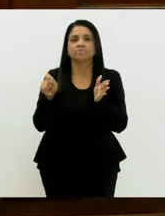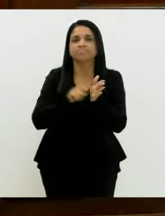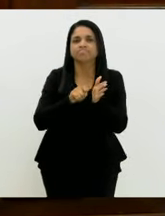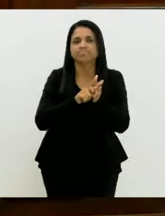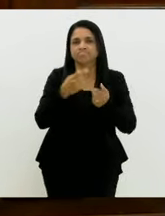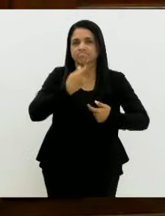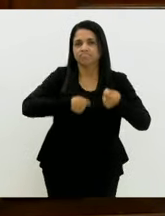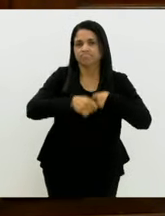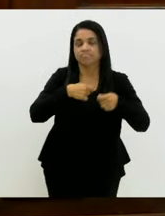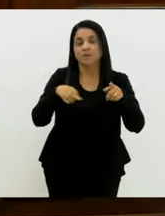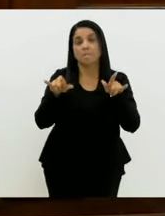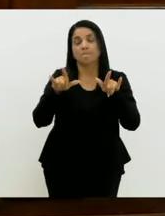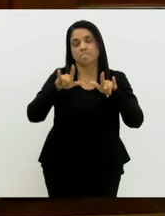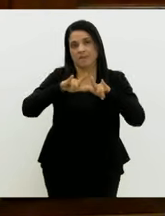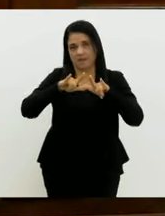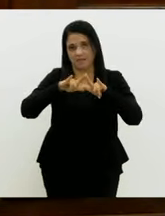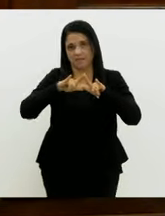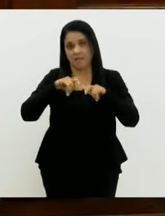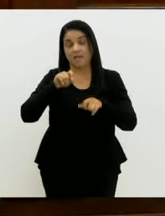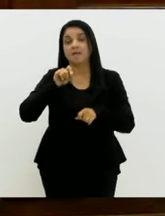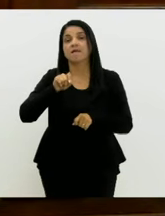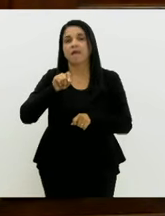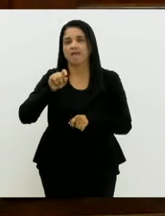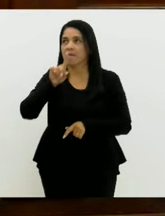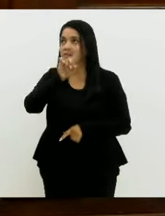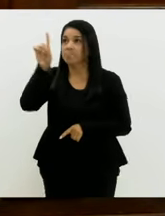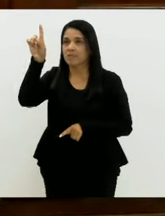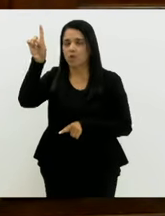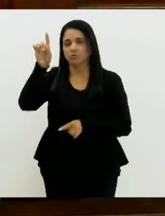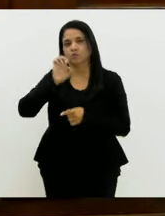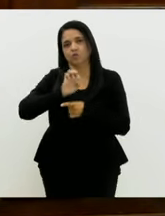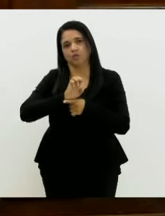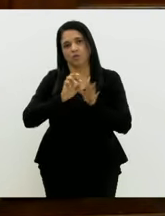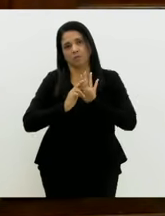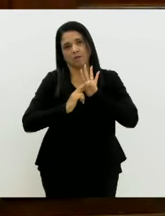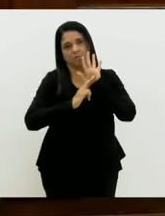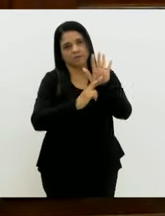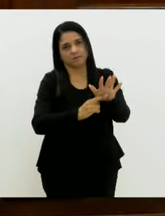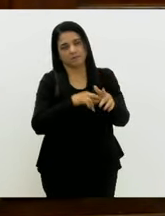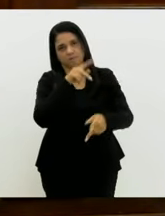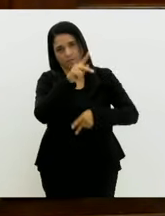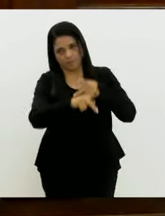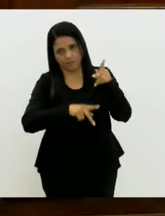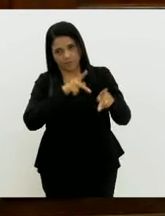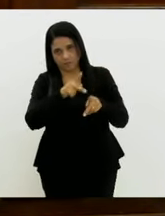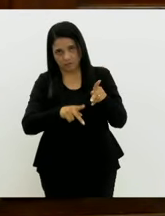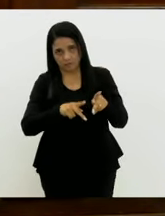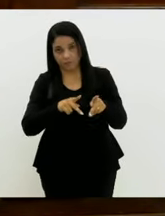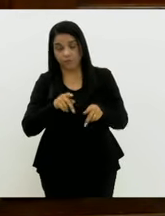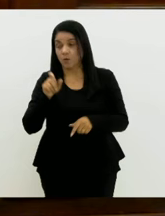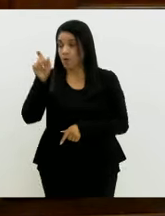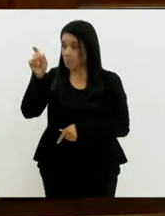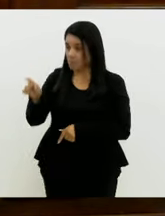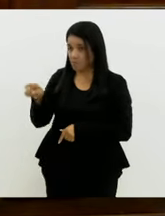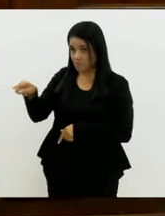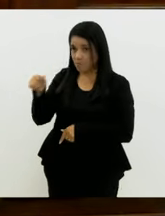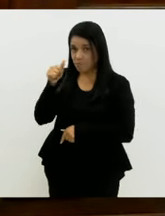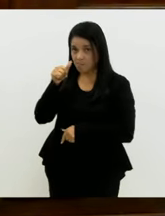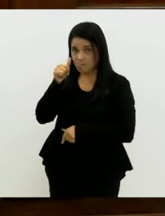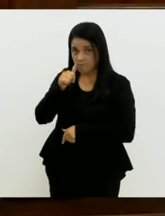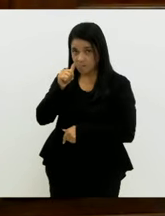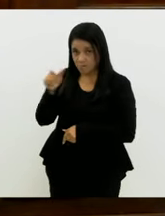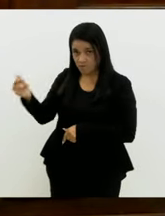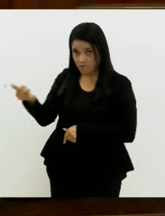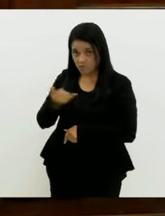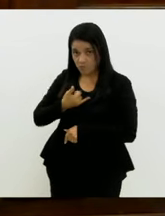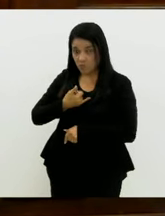quem tem que estar ali é Deus e o Estado representando a população. Como muito bem colocou a moça ali, falávamos antigamente, eu